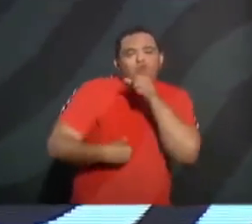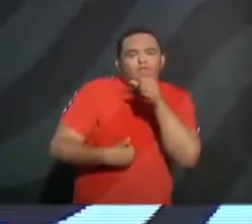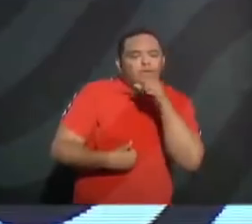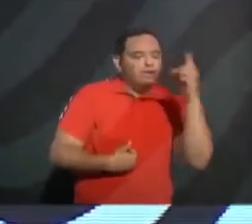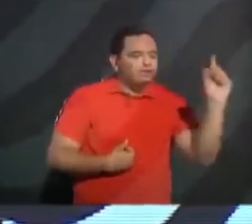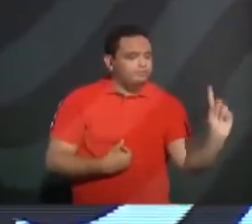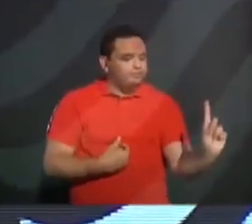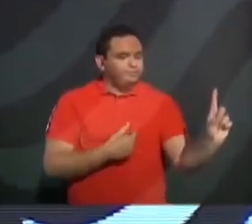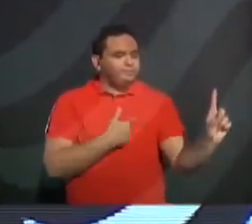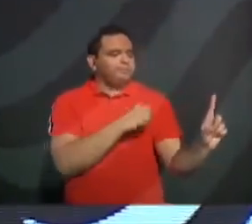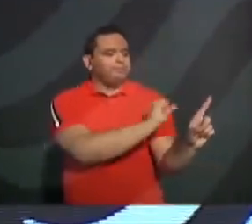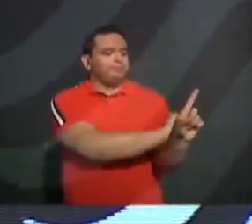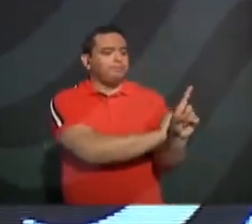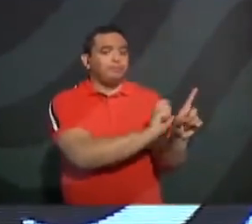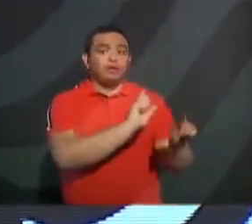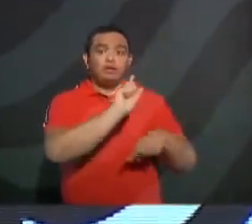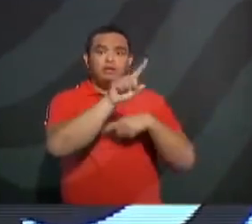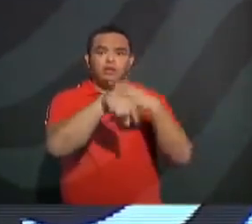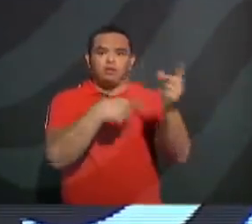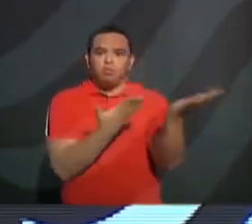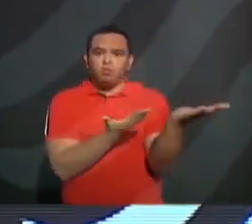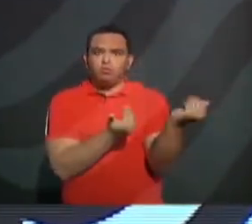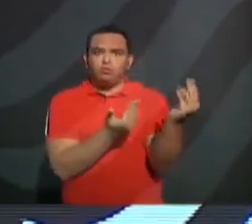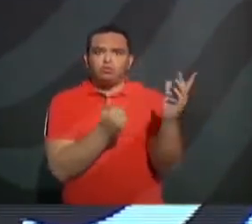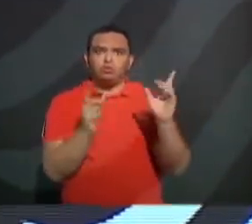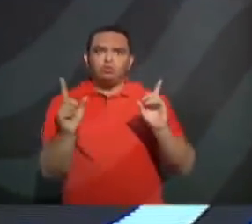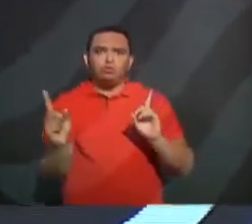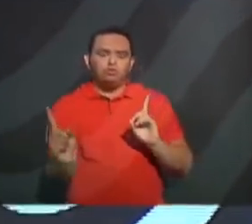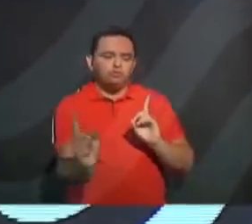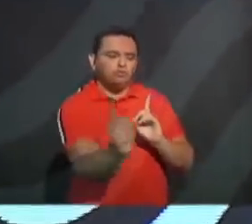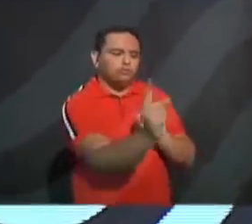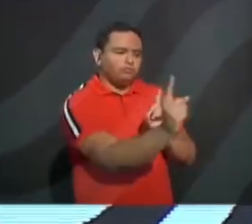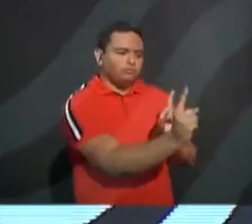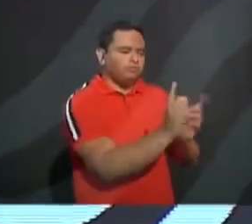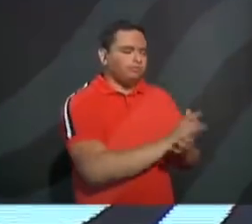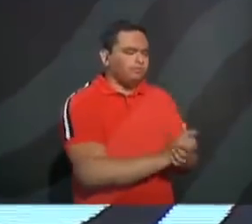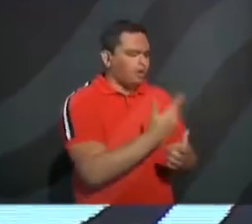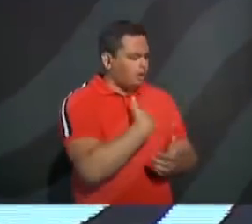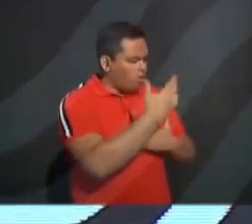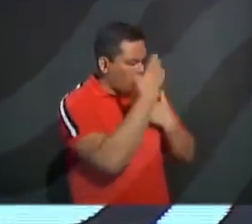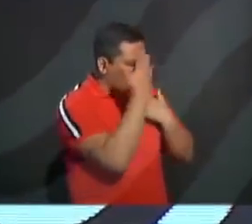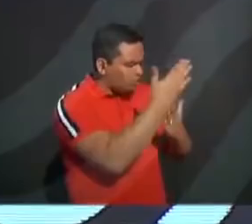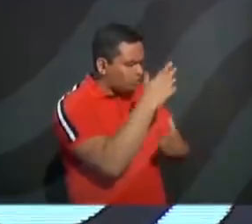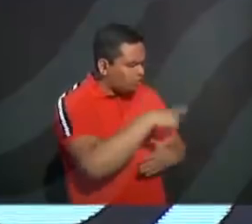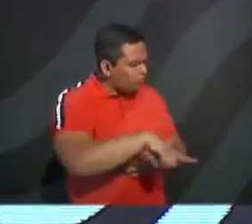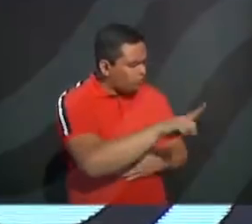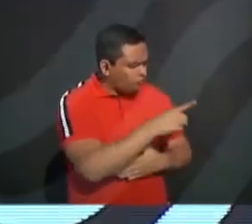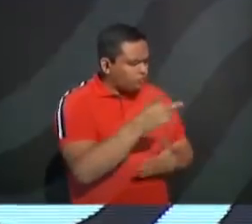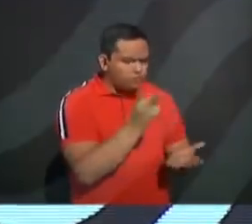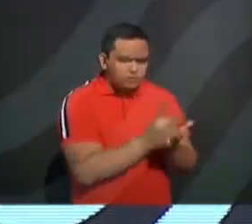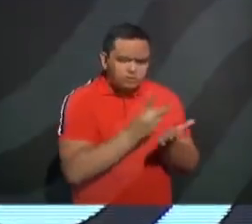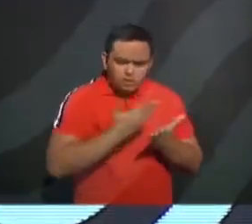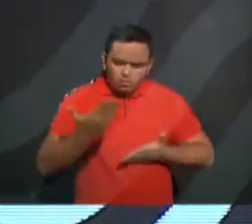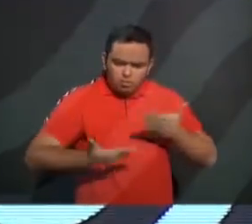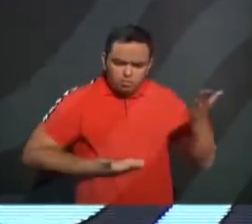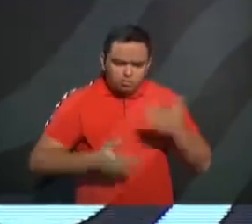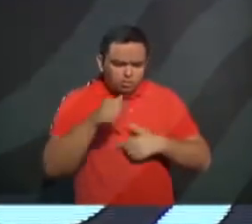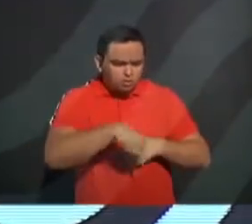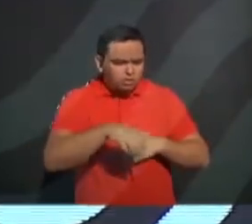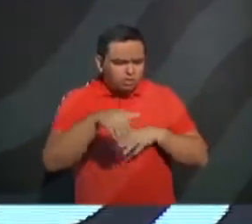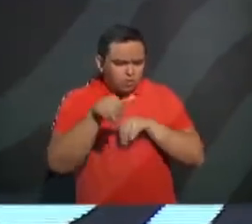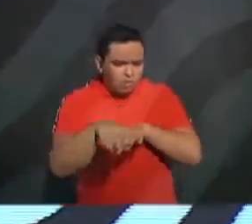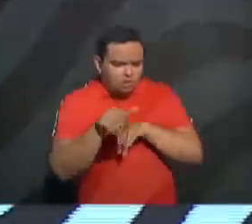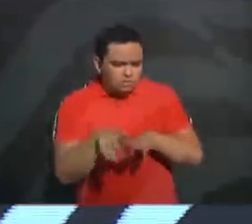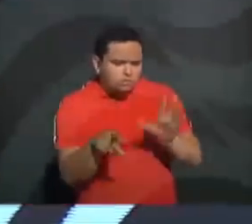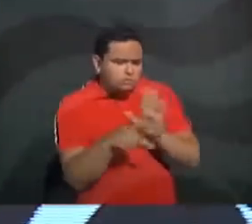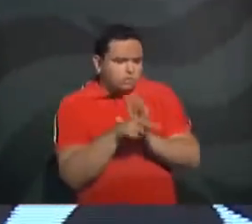boné. De repente chega um jovem na frente dele e fala assim, queria agradecer ao senhor pelos serviços prestados pelo senhor ao exército dos Estados Unidos